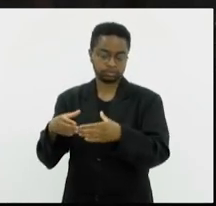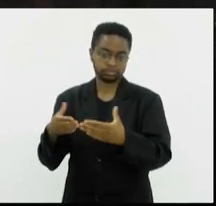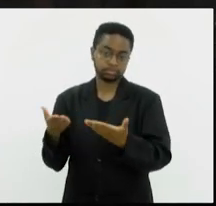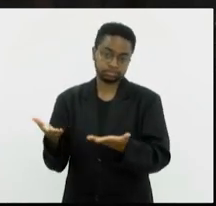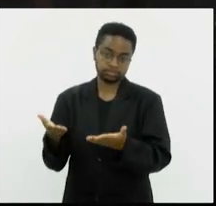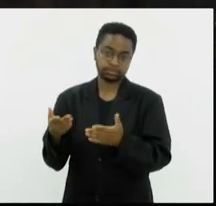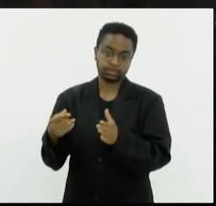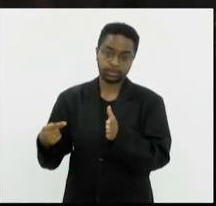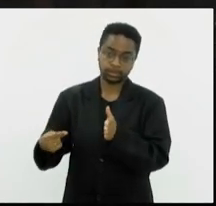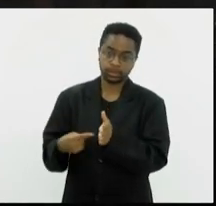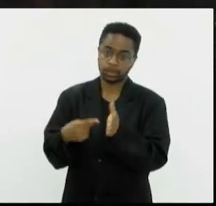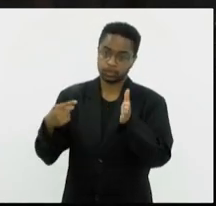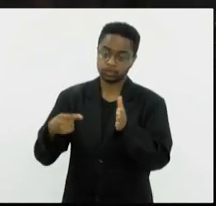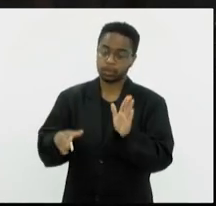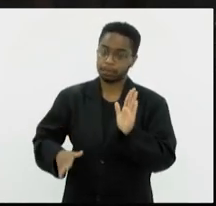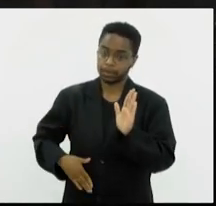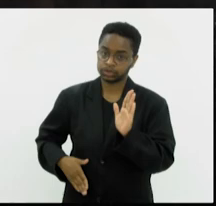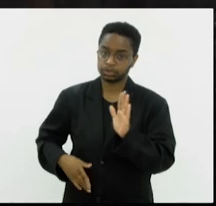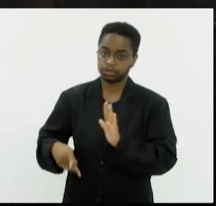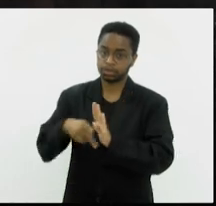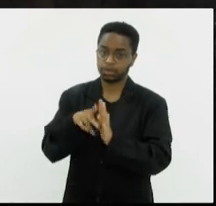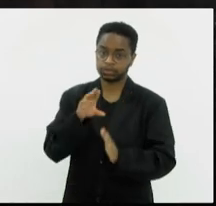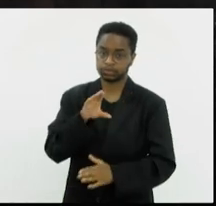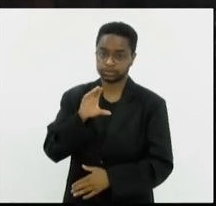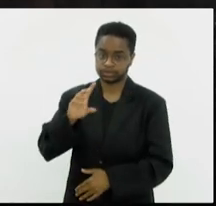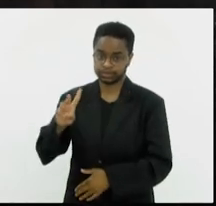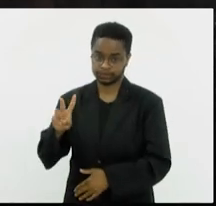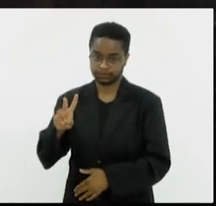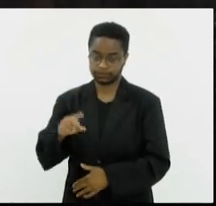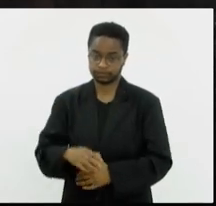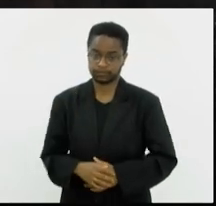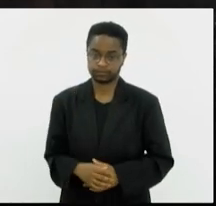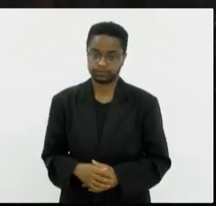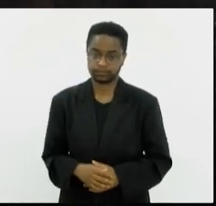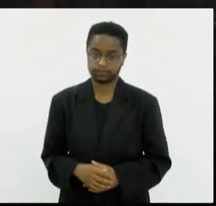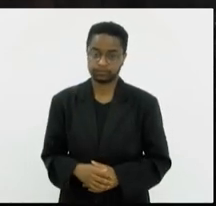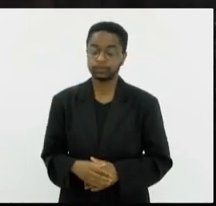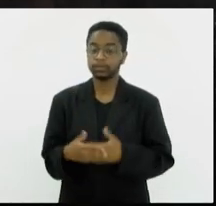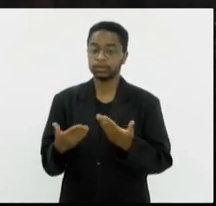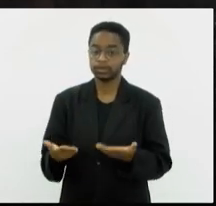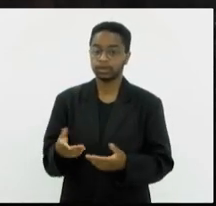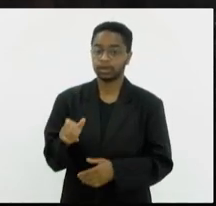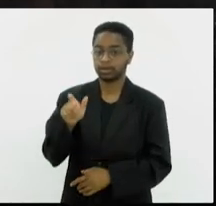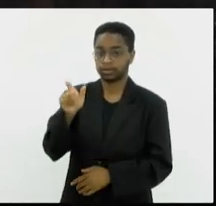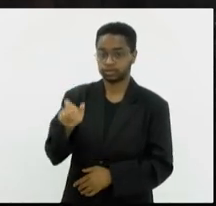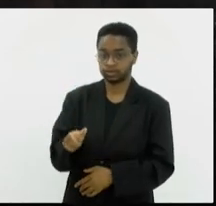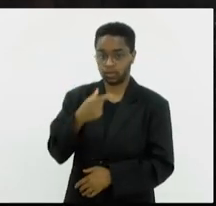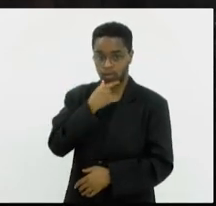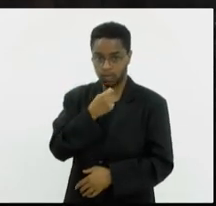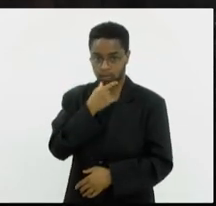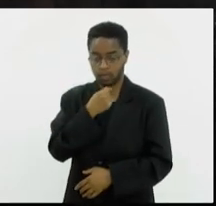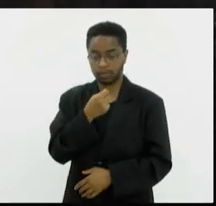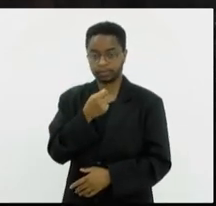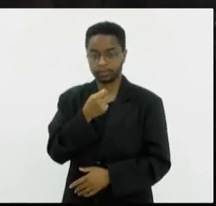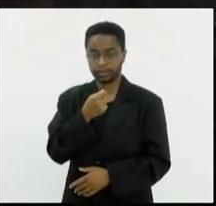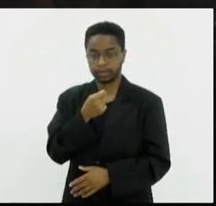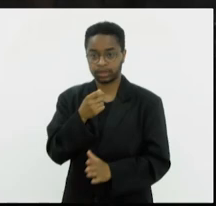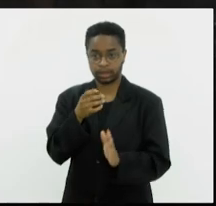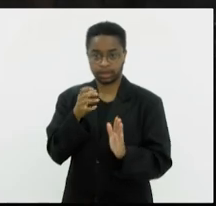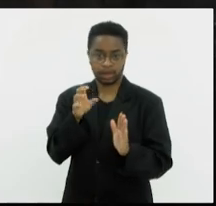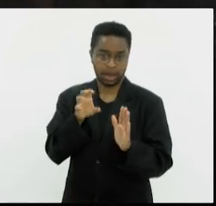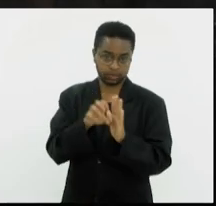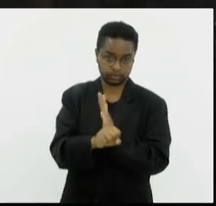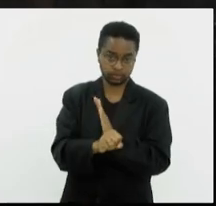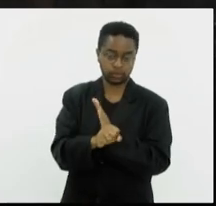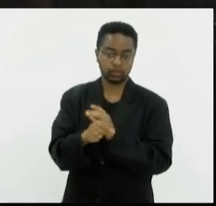aos meliantes do Comando Vermelho e aí esse cara que fez o os